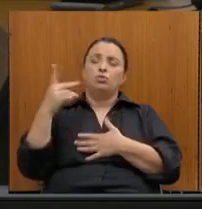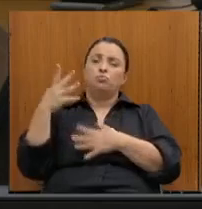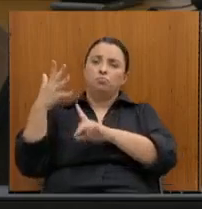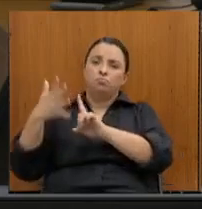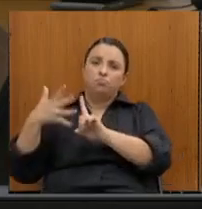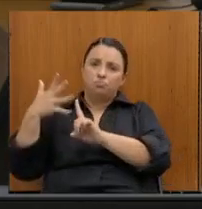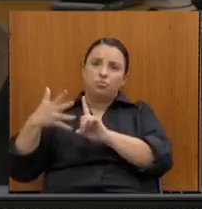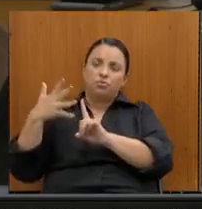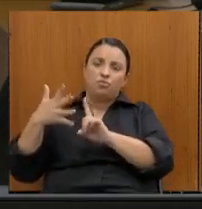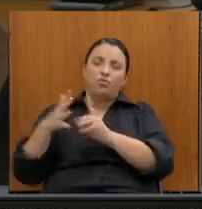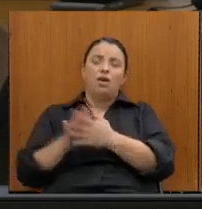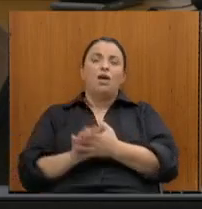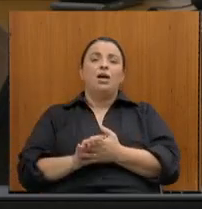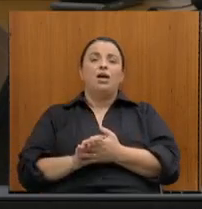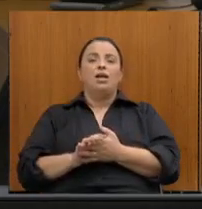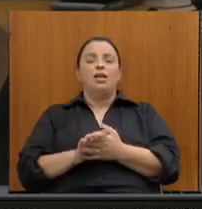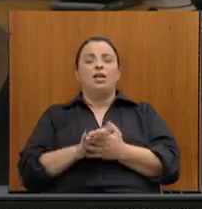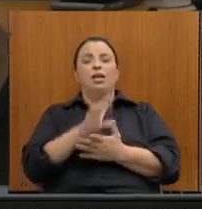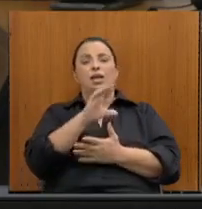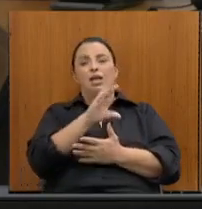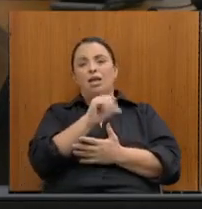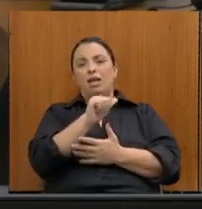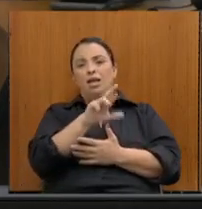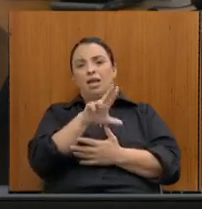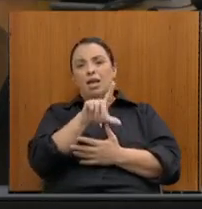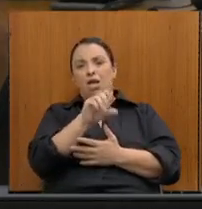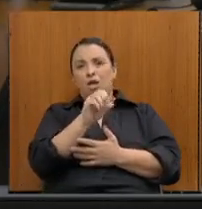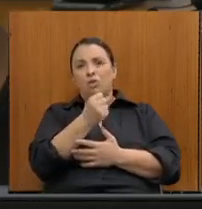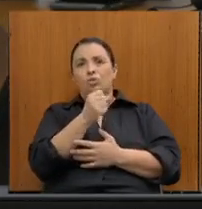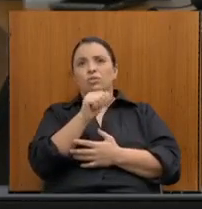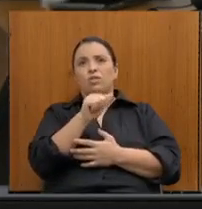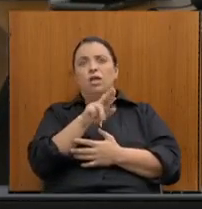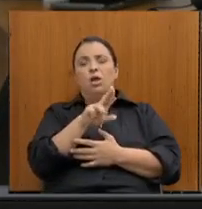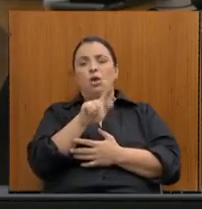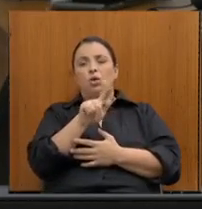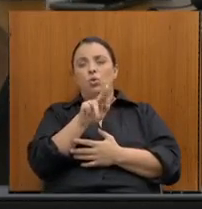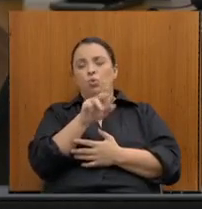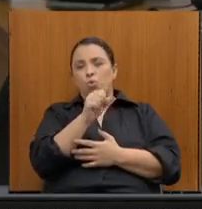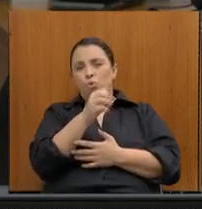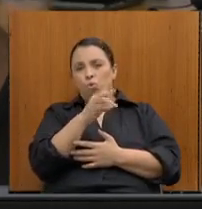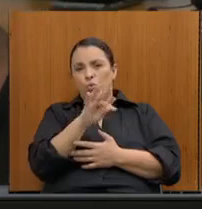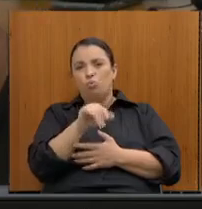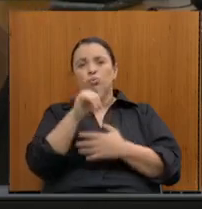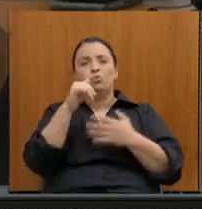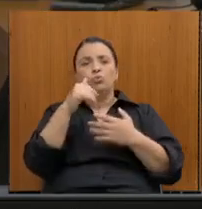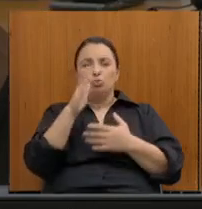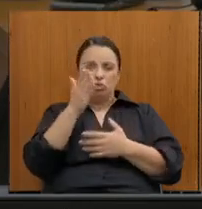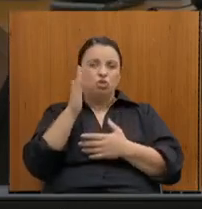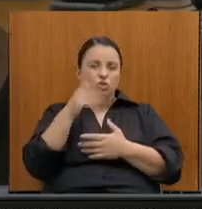fala né do casal do Gustavo Brandão já já falei aqui do